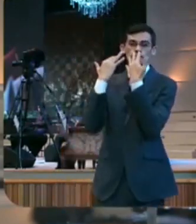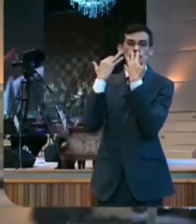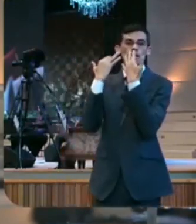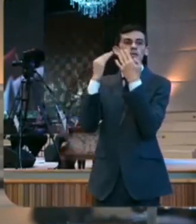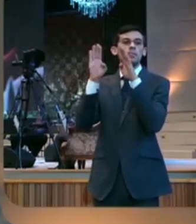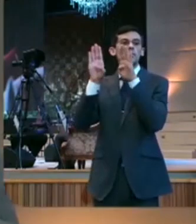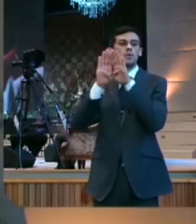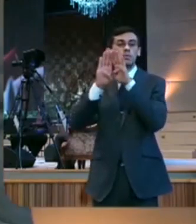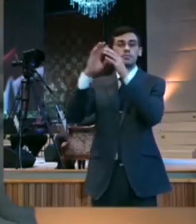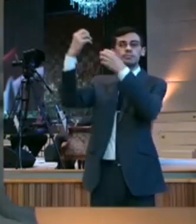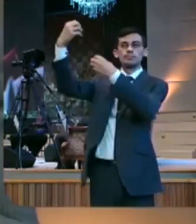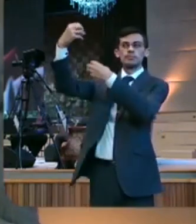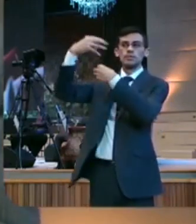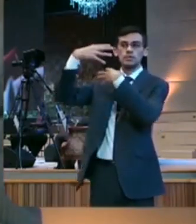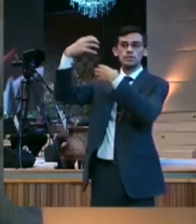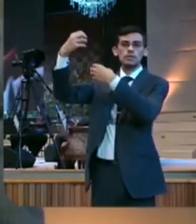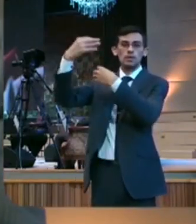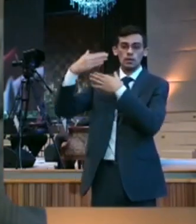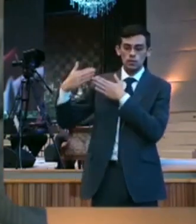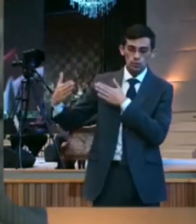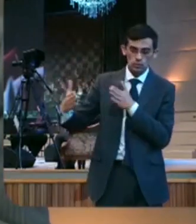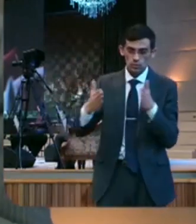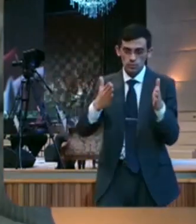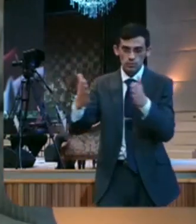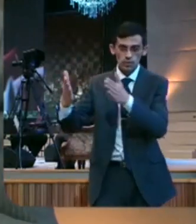como ensinar o caminho.